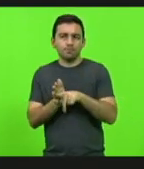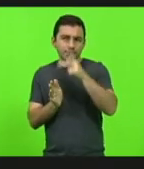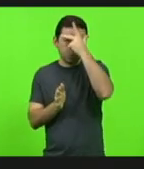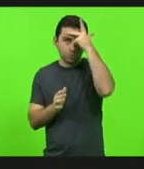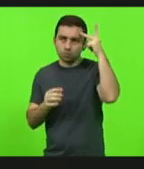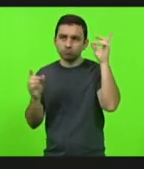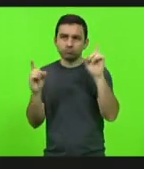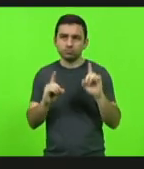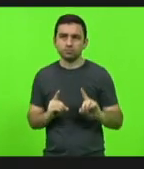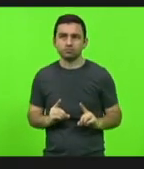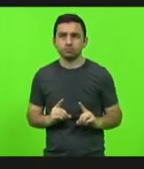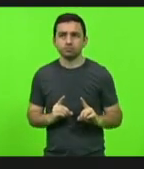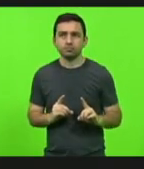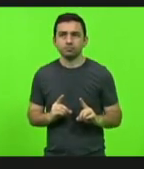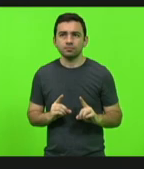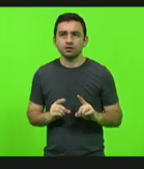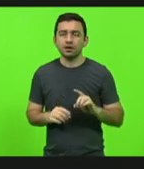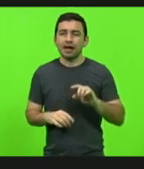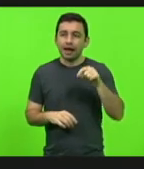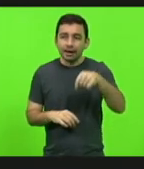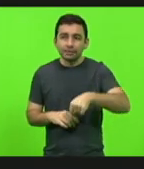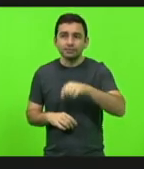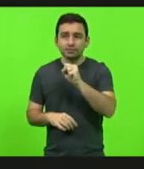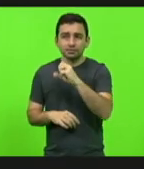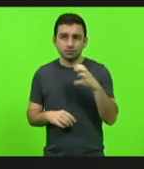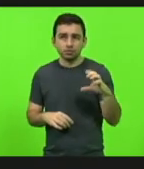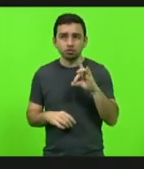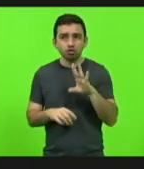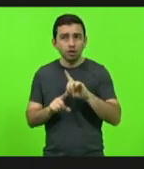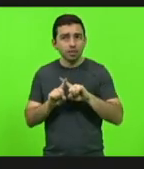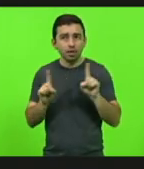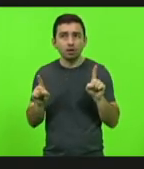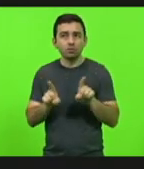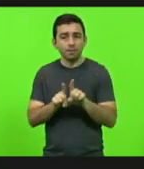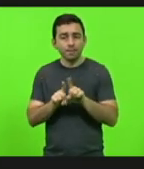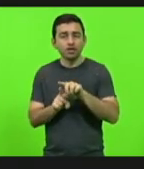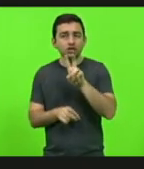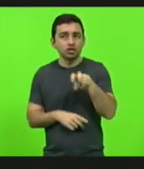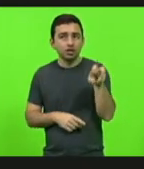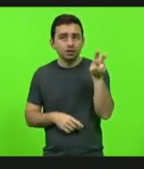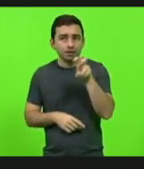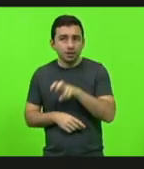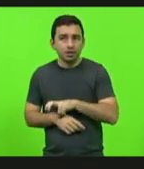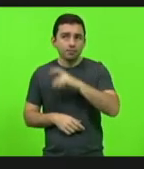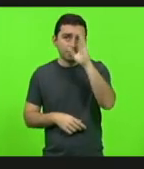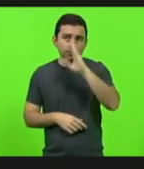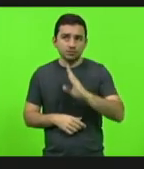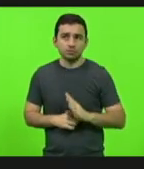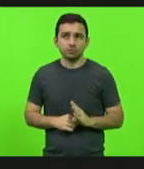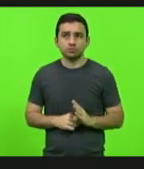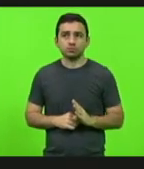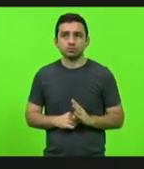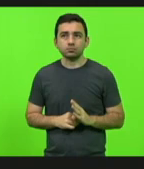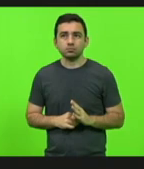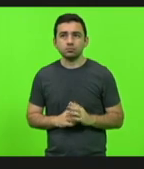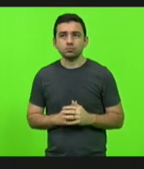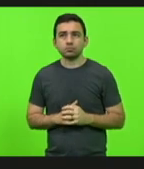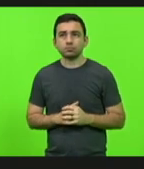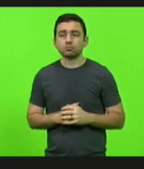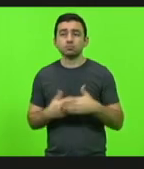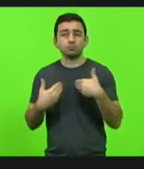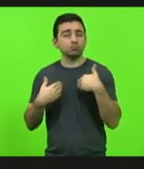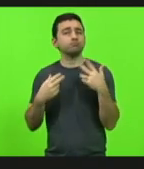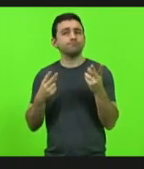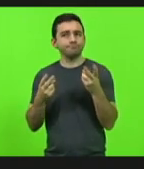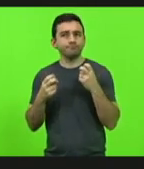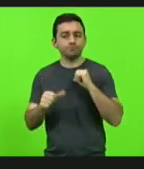deficiência não são em Santa Catarina na minha cidade aqui em Xanxerê mas também no Brasil eu vejo que essa